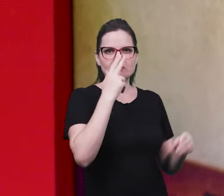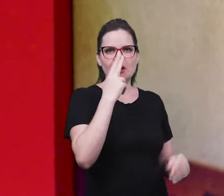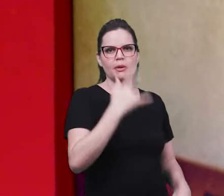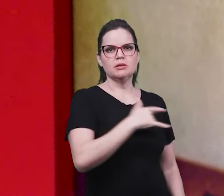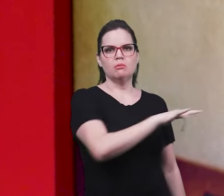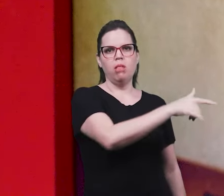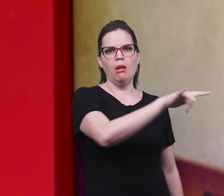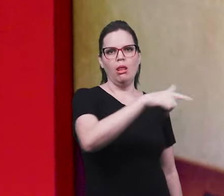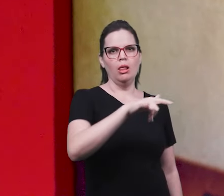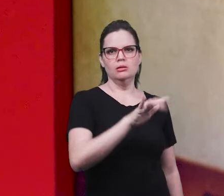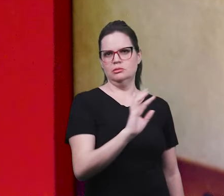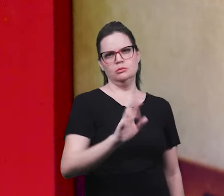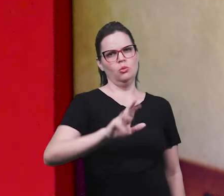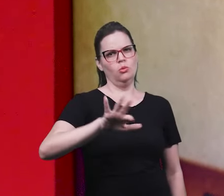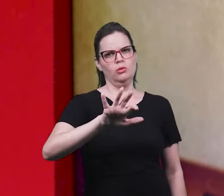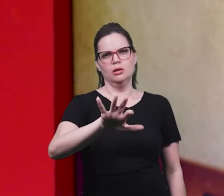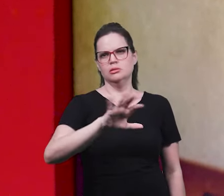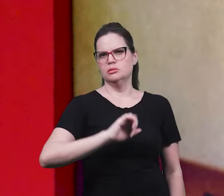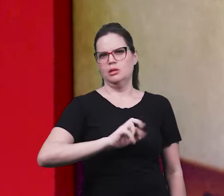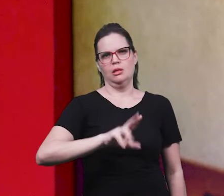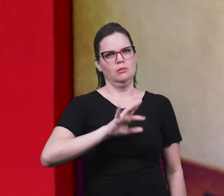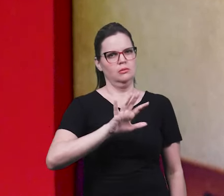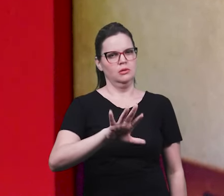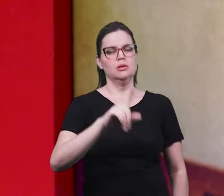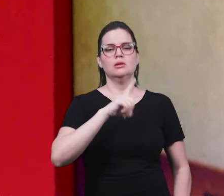exemplo, tem um texto aqui de